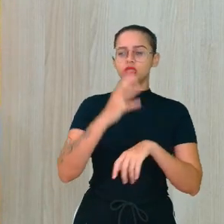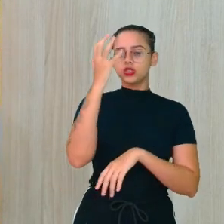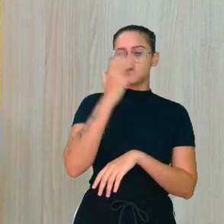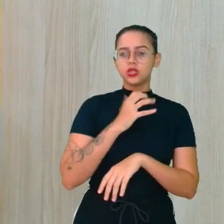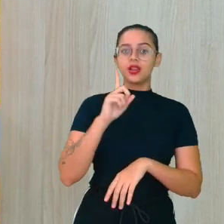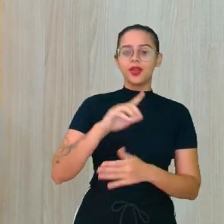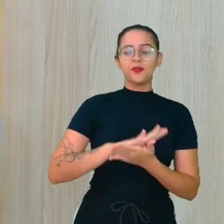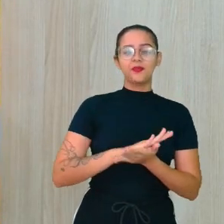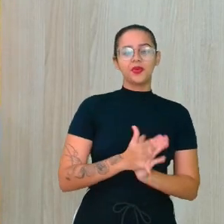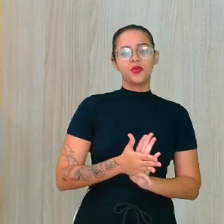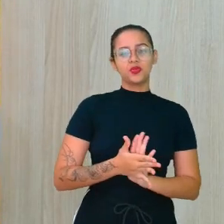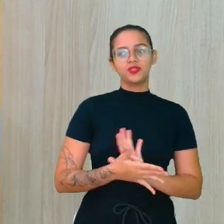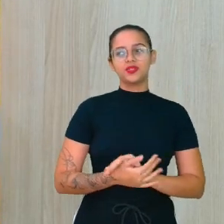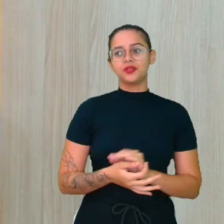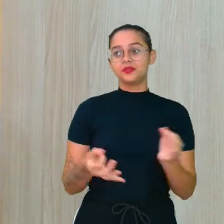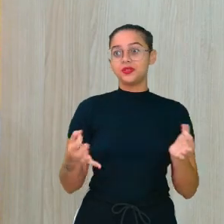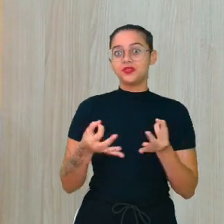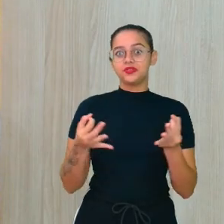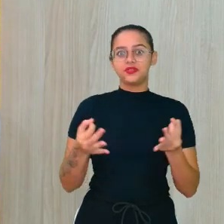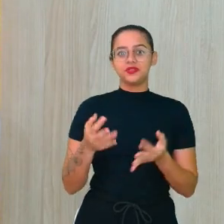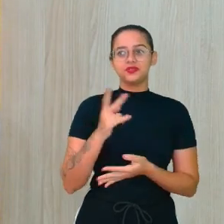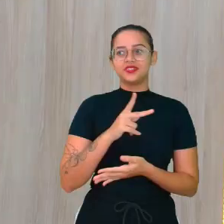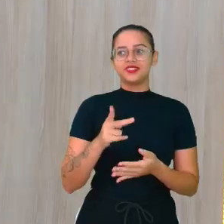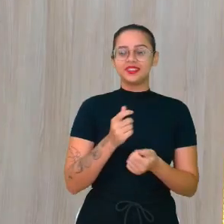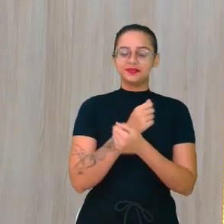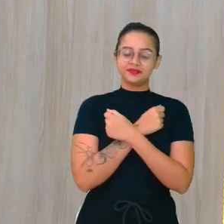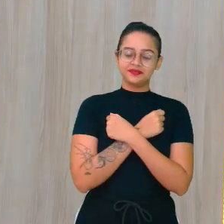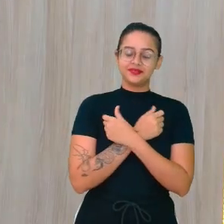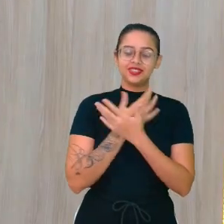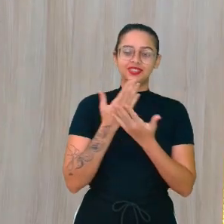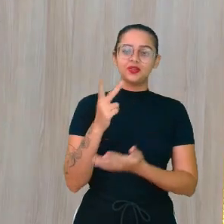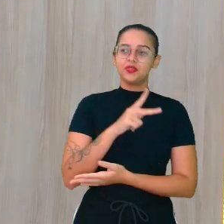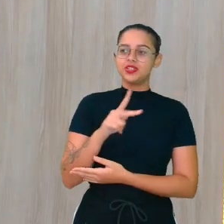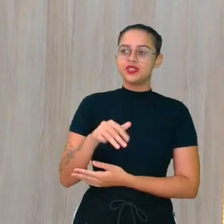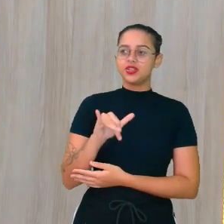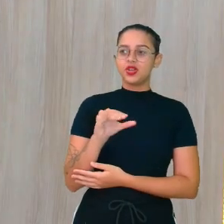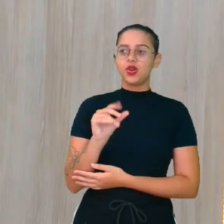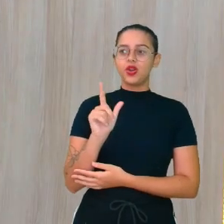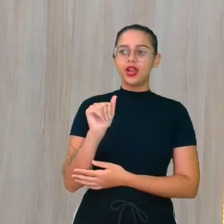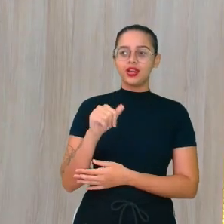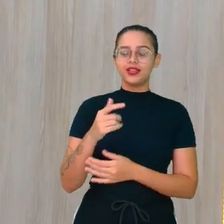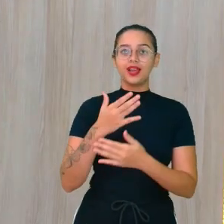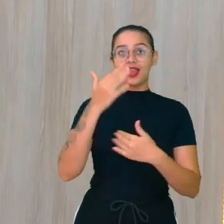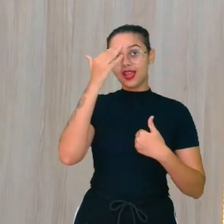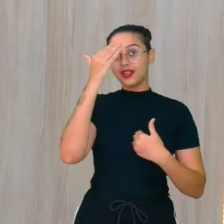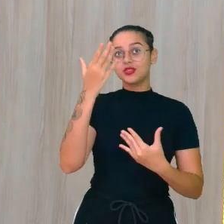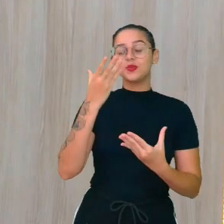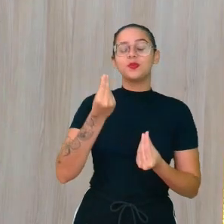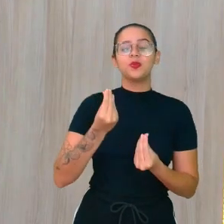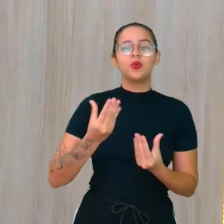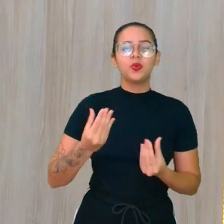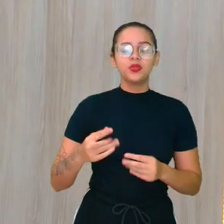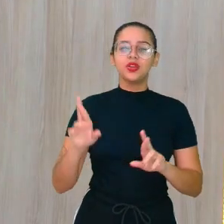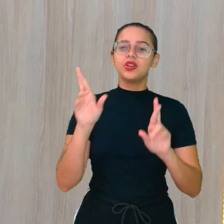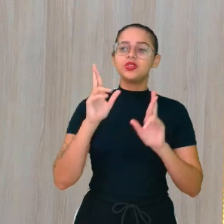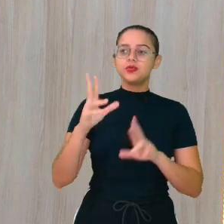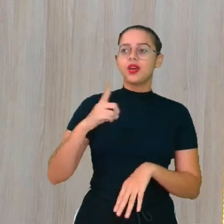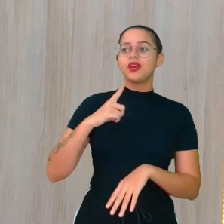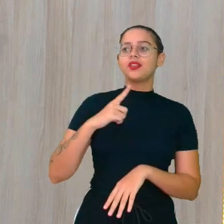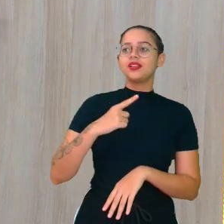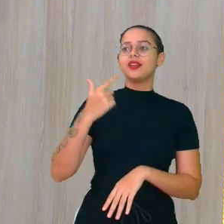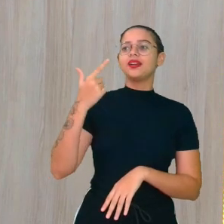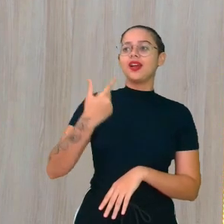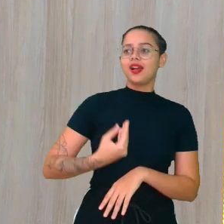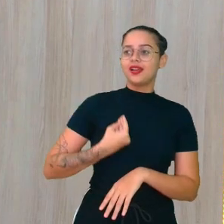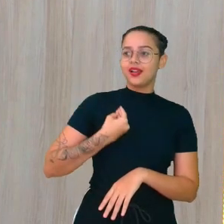que é o preconceito. Perfeito, professora. Um Professora Yolanda, agradeço muito, agradeço de coração. Espero tê-la aqui em